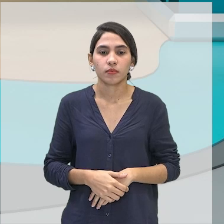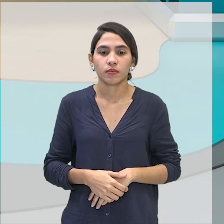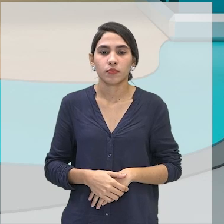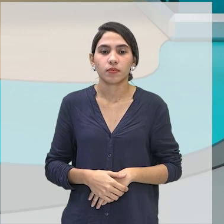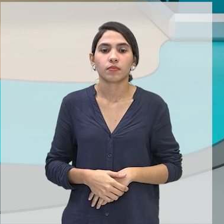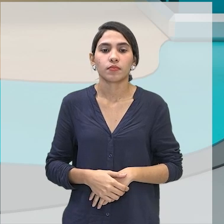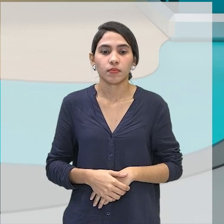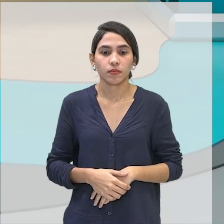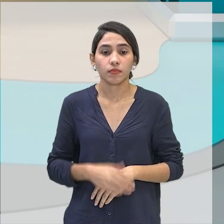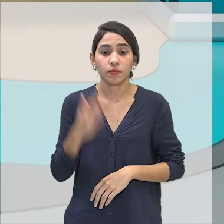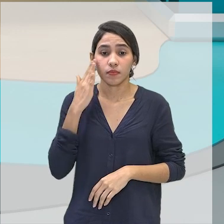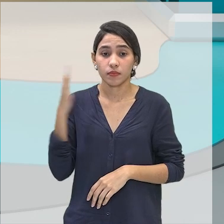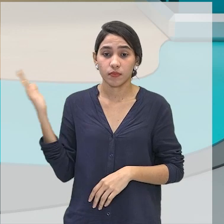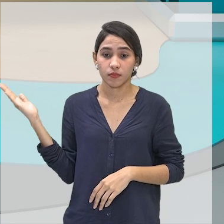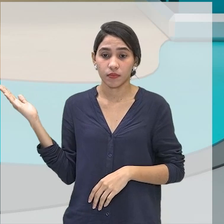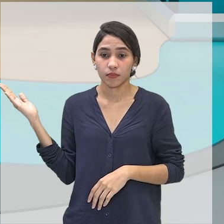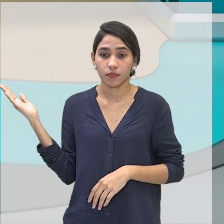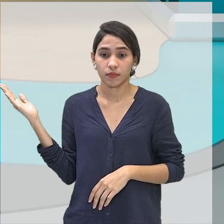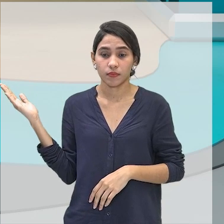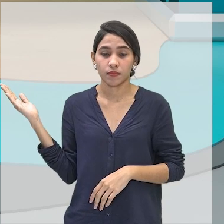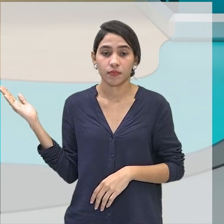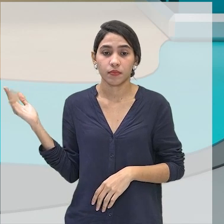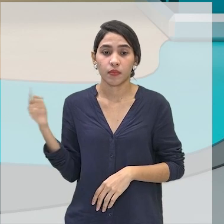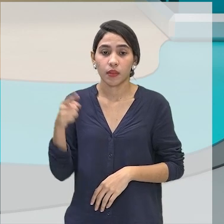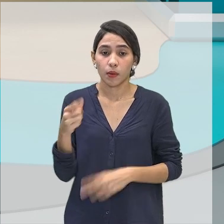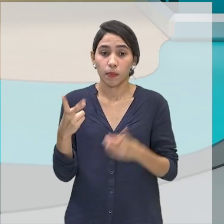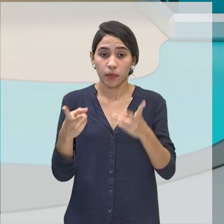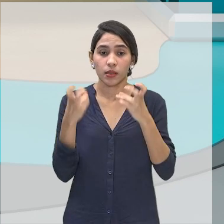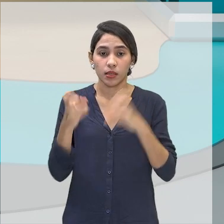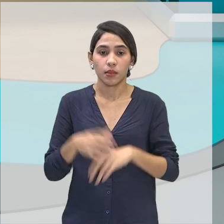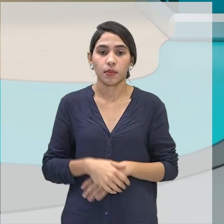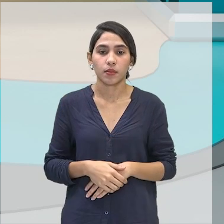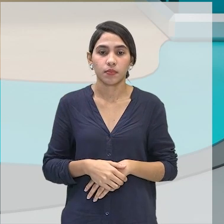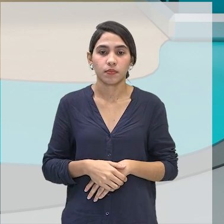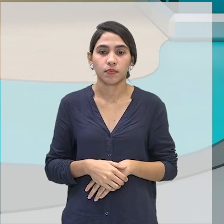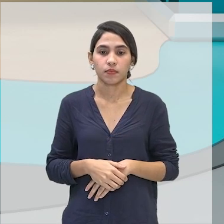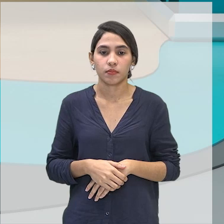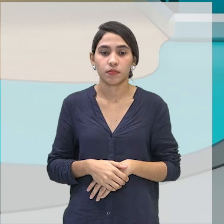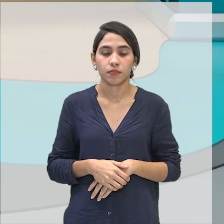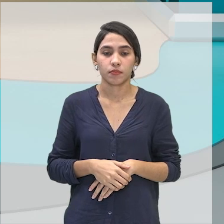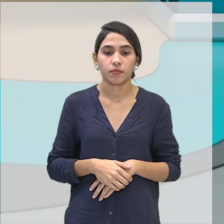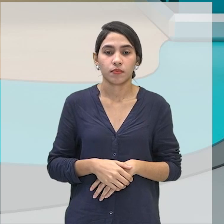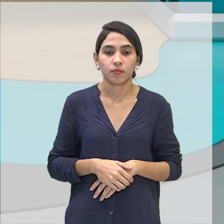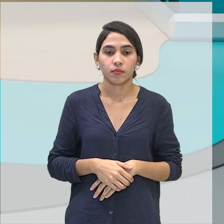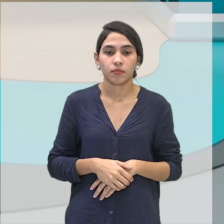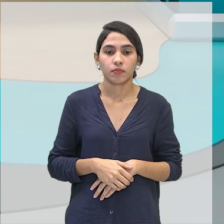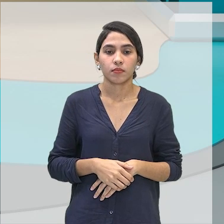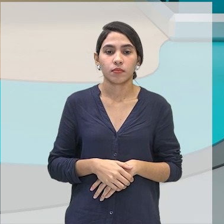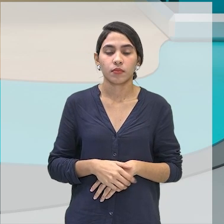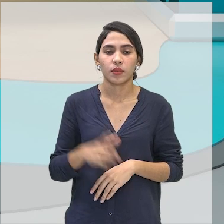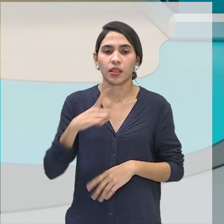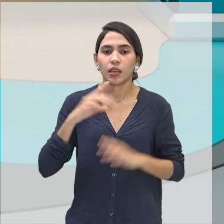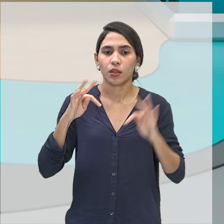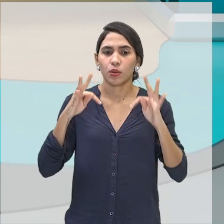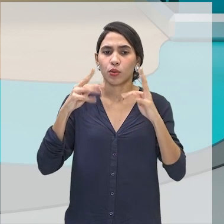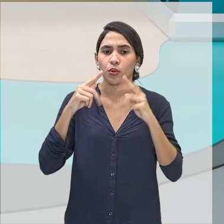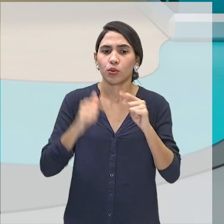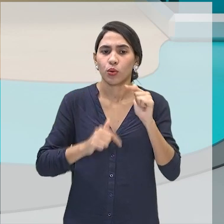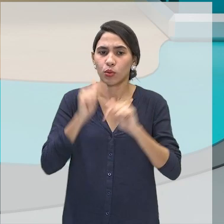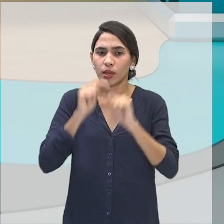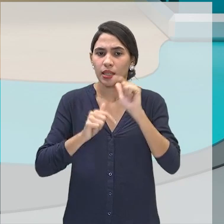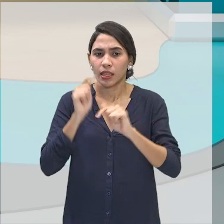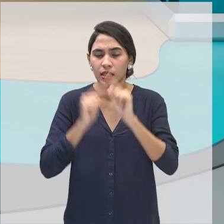pouquinho dessa vestimenta? Então observem aqui o nosso personagem. Então tem todo um